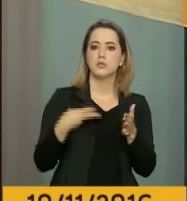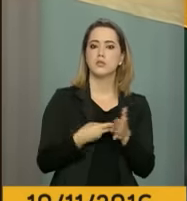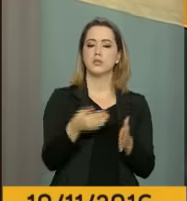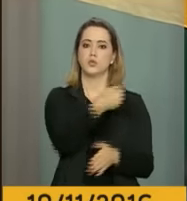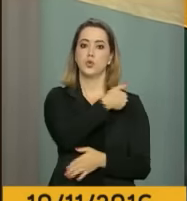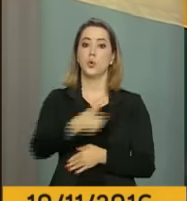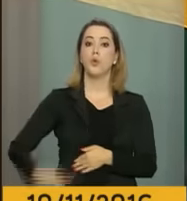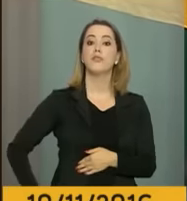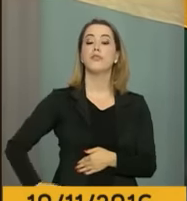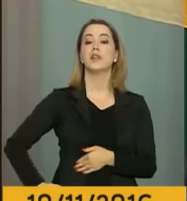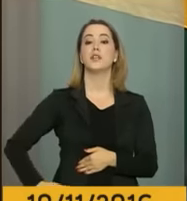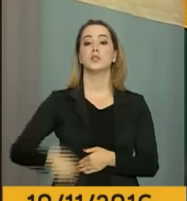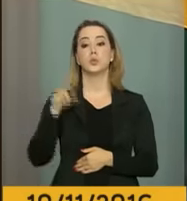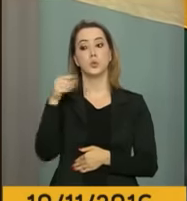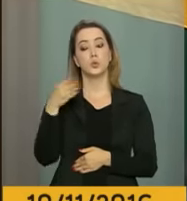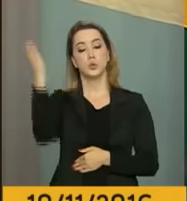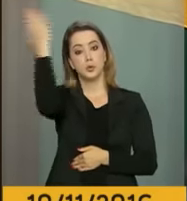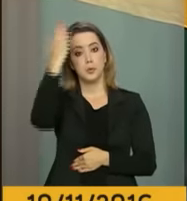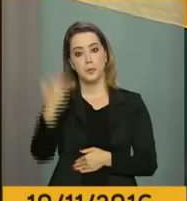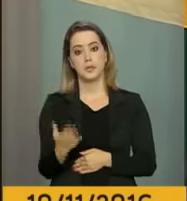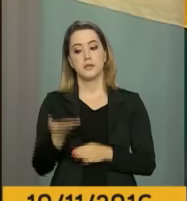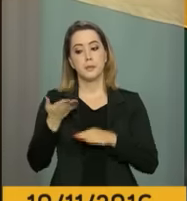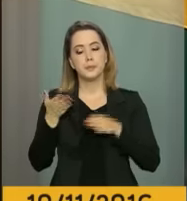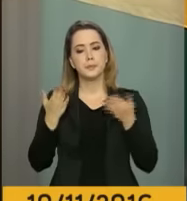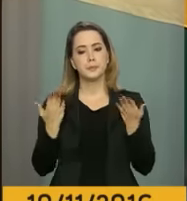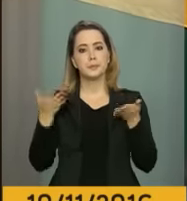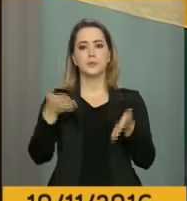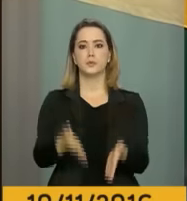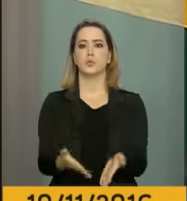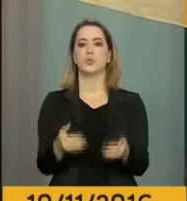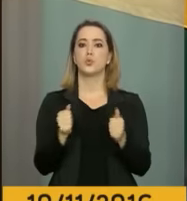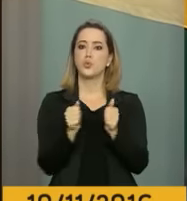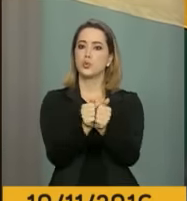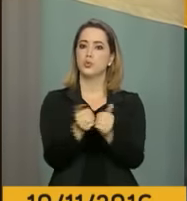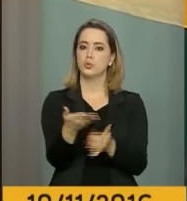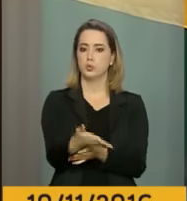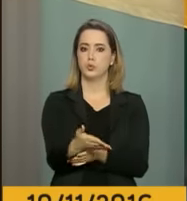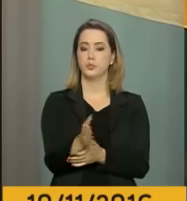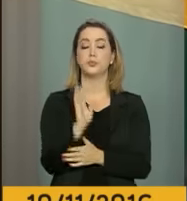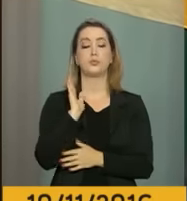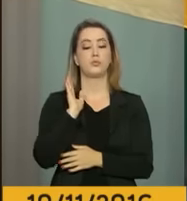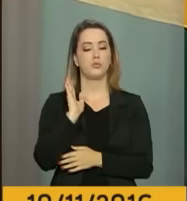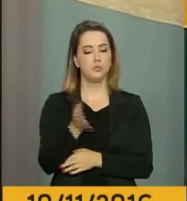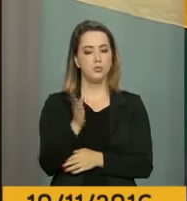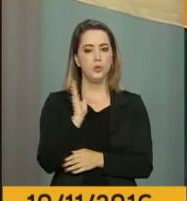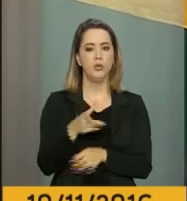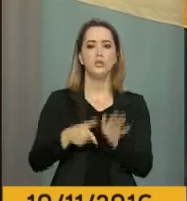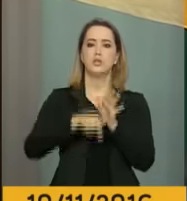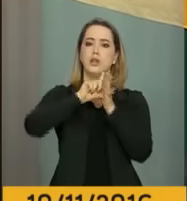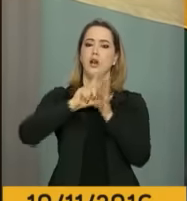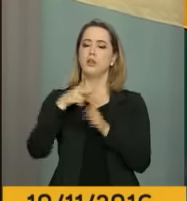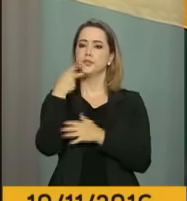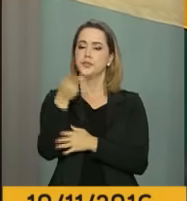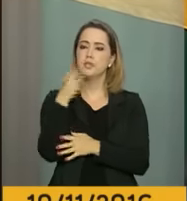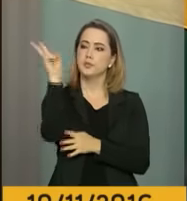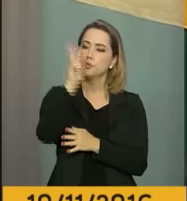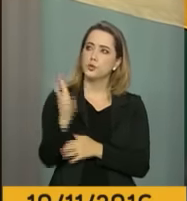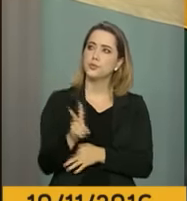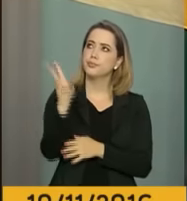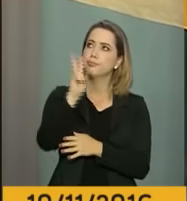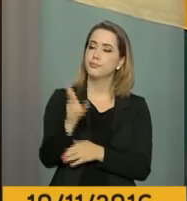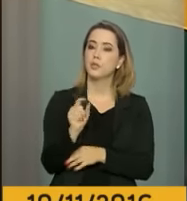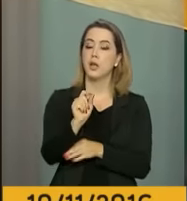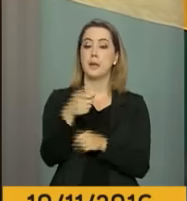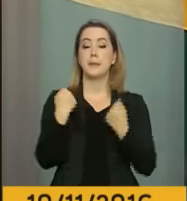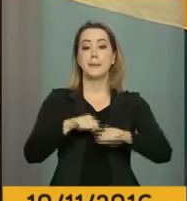governo brasileiro. Vocês sabem que muitas e muitas vezes aqui nós sustentamos a necessidade de uma parceria